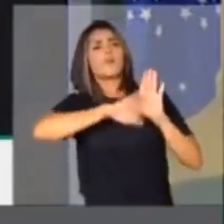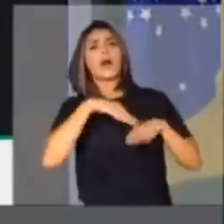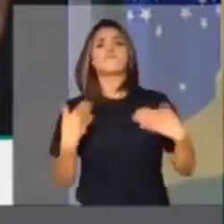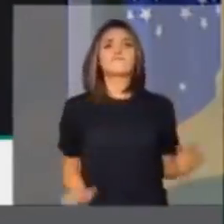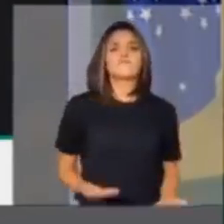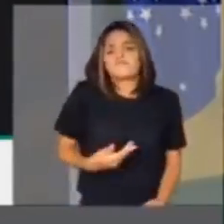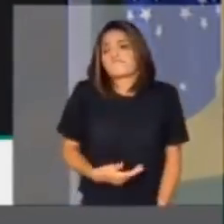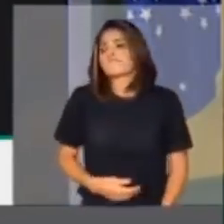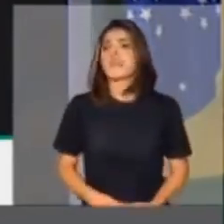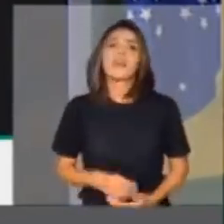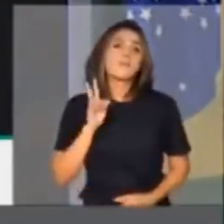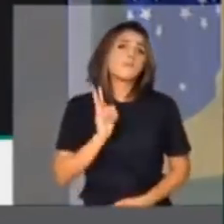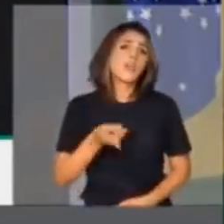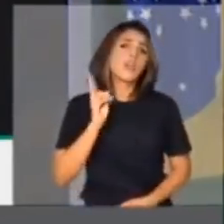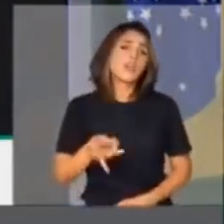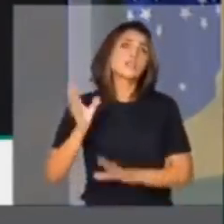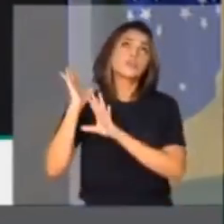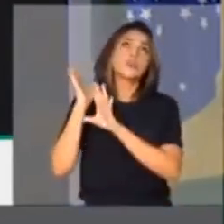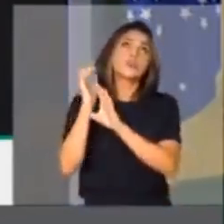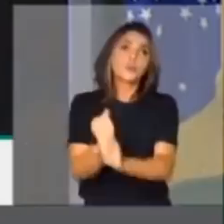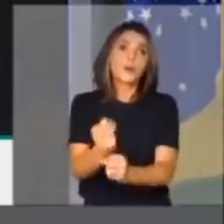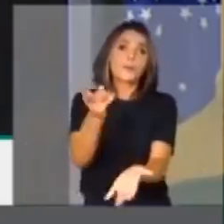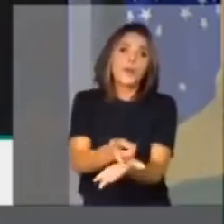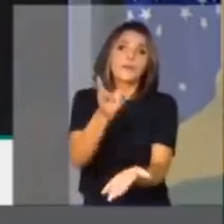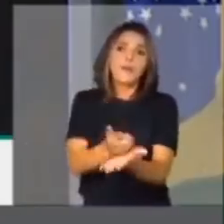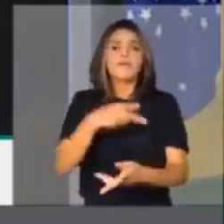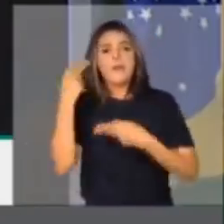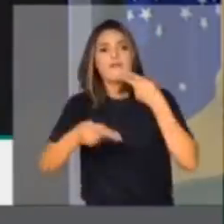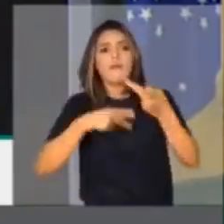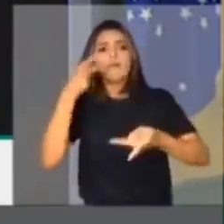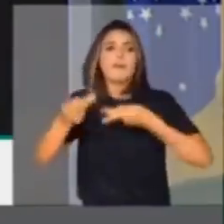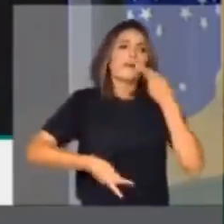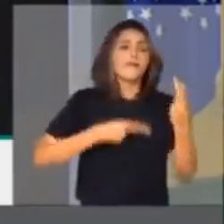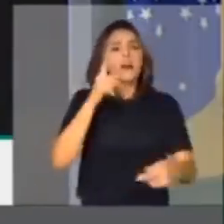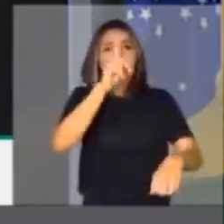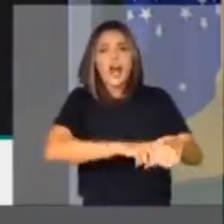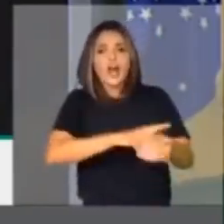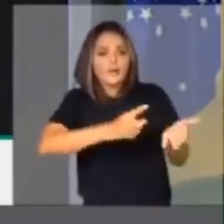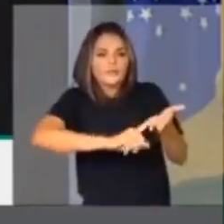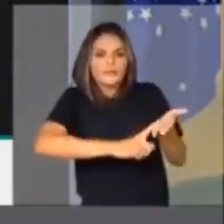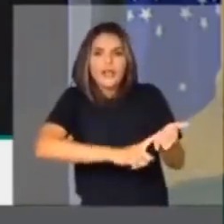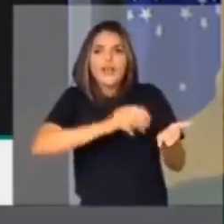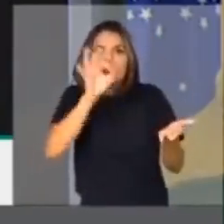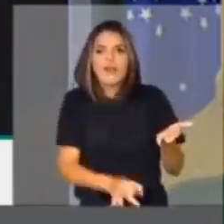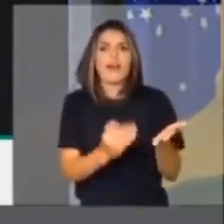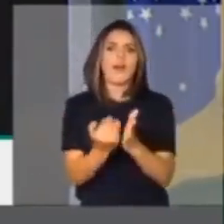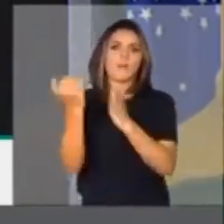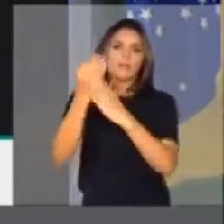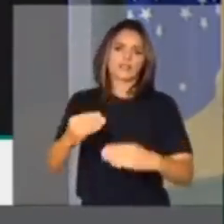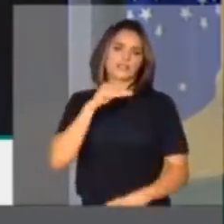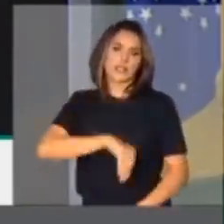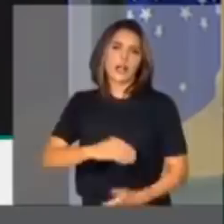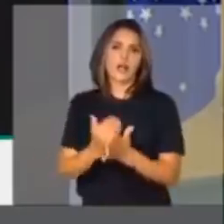todo mundo aqui mantendo como as coisas sempre aconteceram, de fala, fala, fala, mas na hora de votar, de botar o dedinho, de botar digital, aumenta